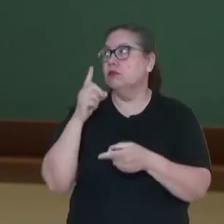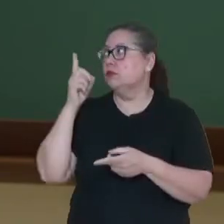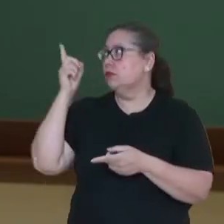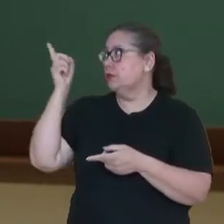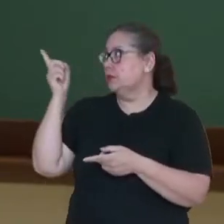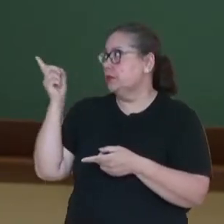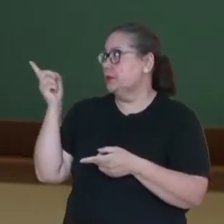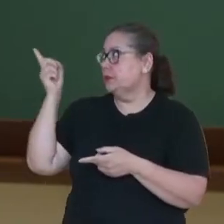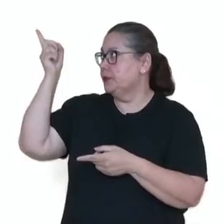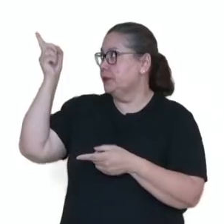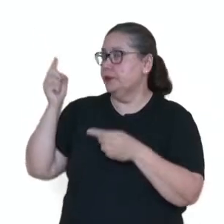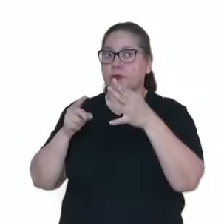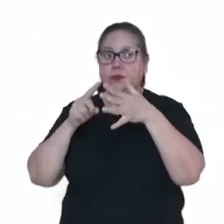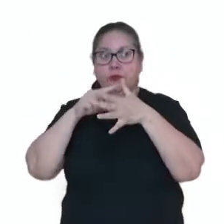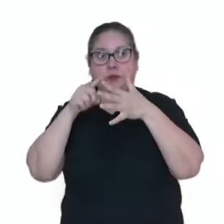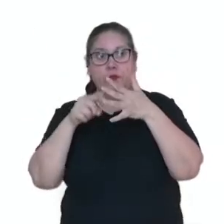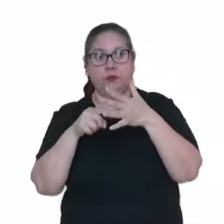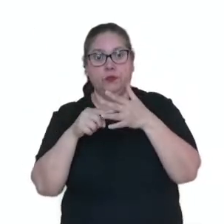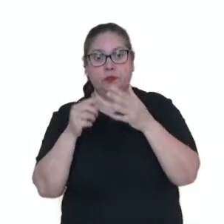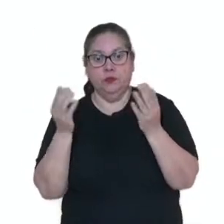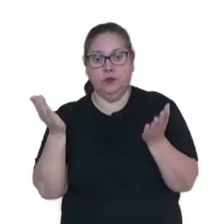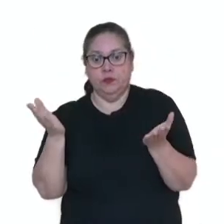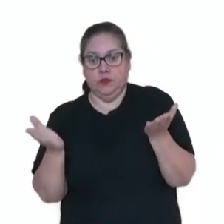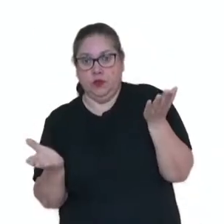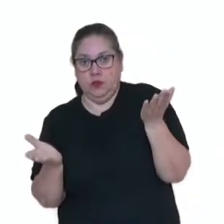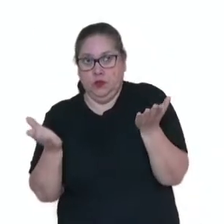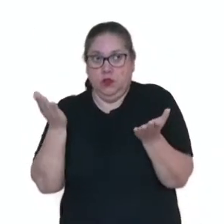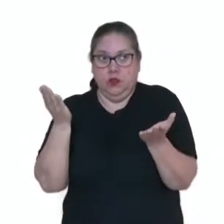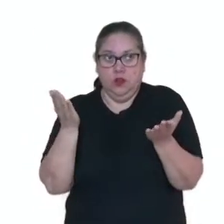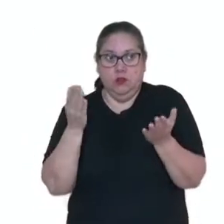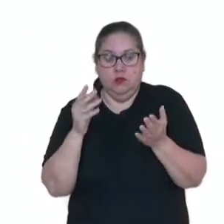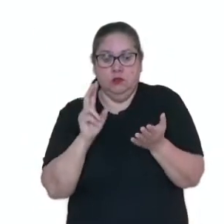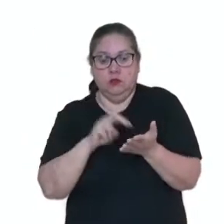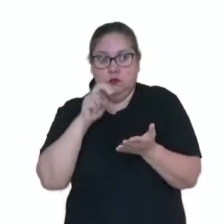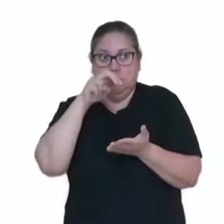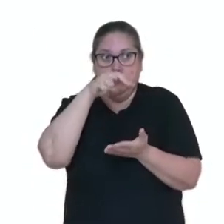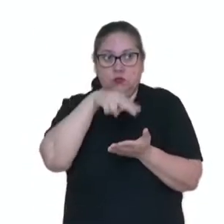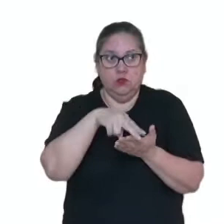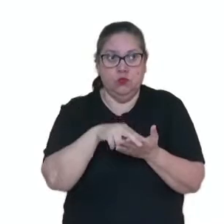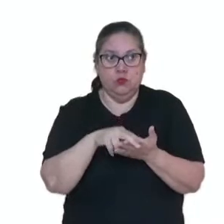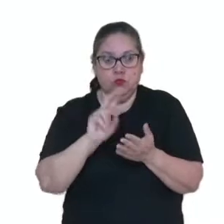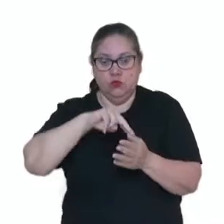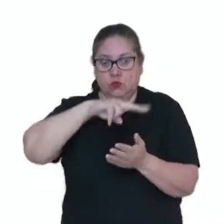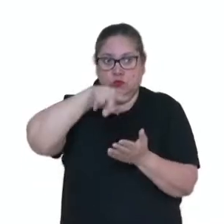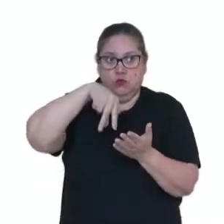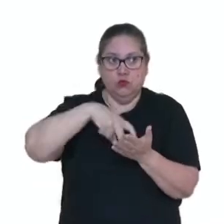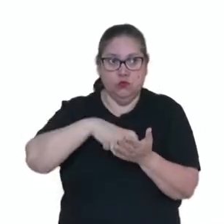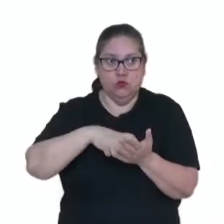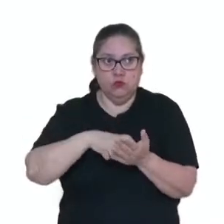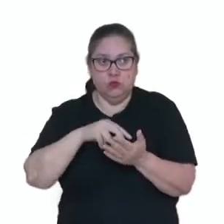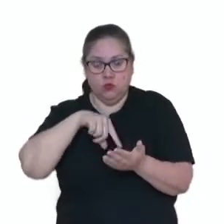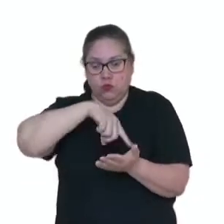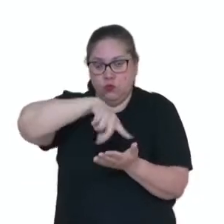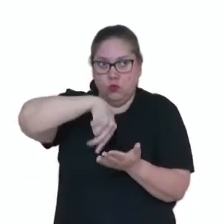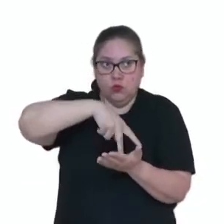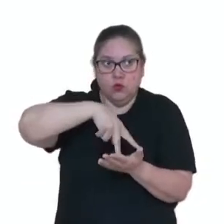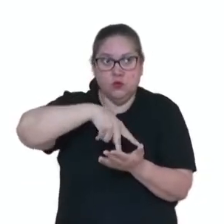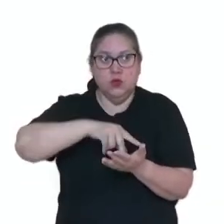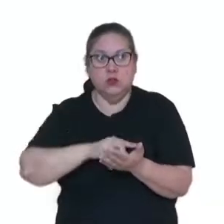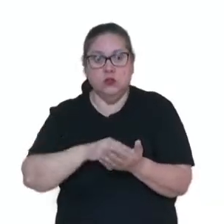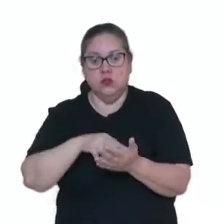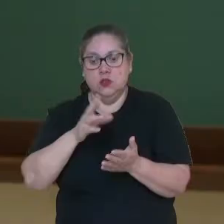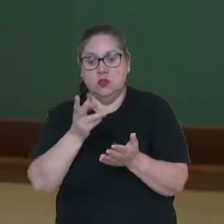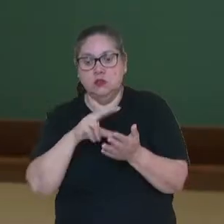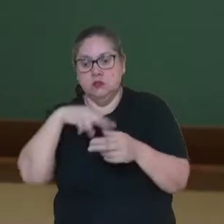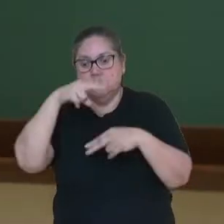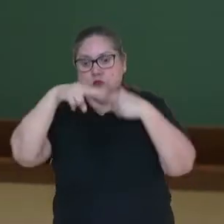da ginástica aqui, que são o quê? O equilíbrio, os saltos, os giros, as rotações e